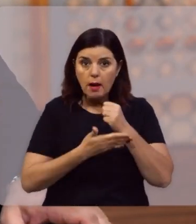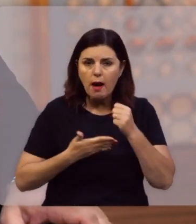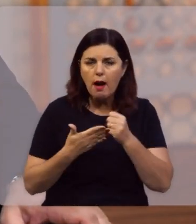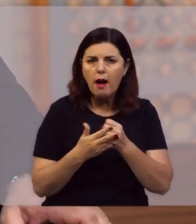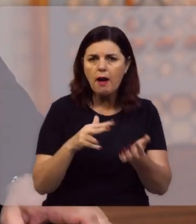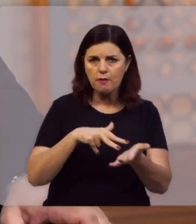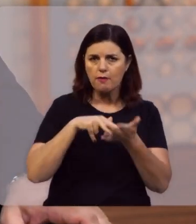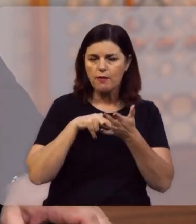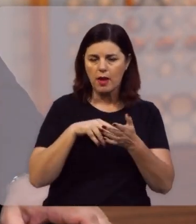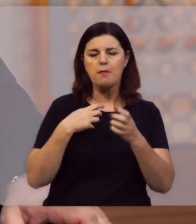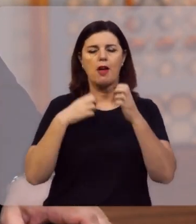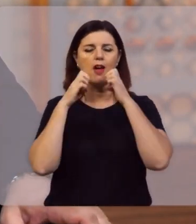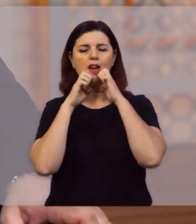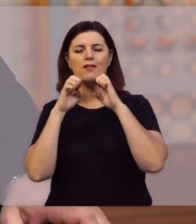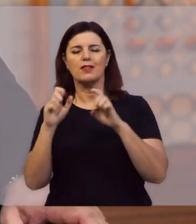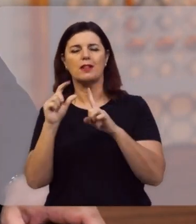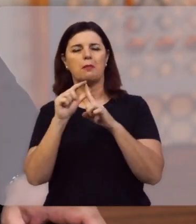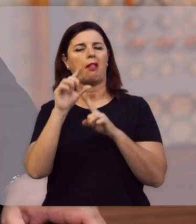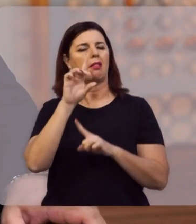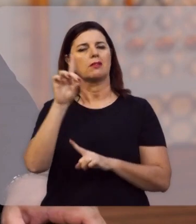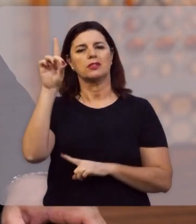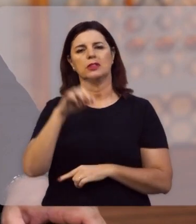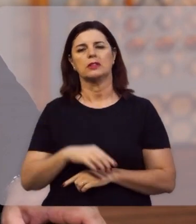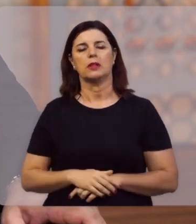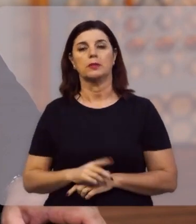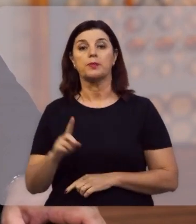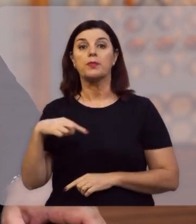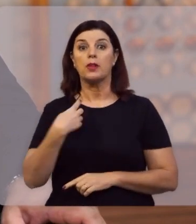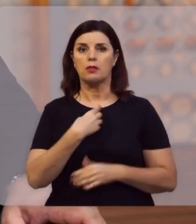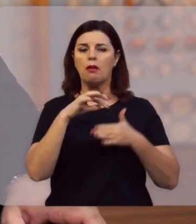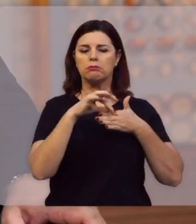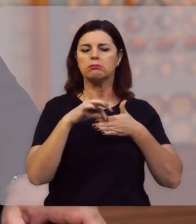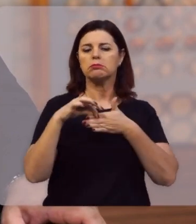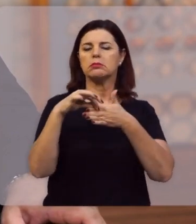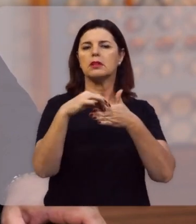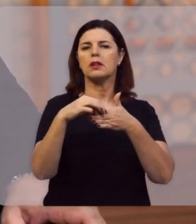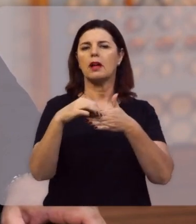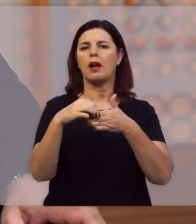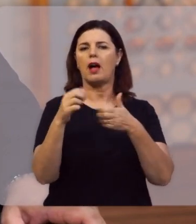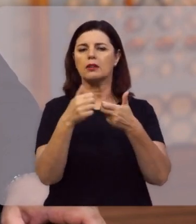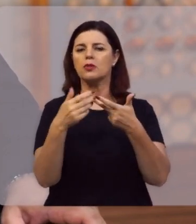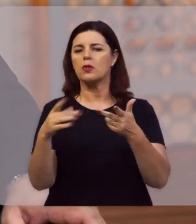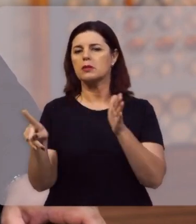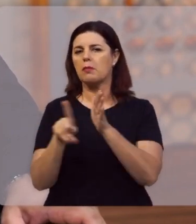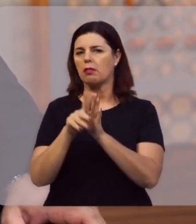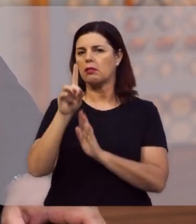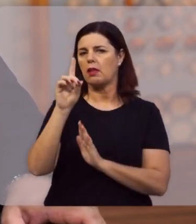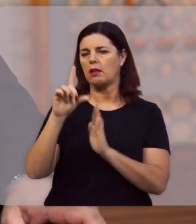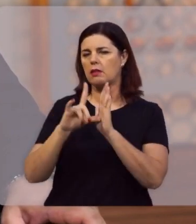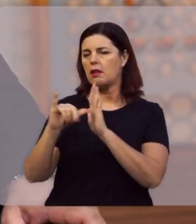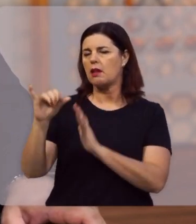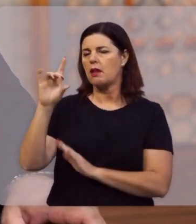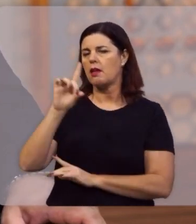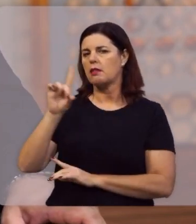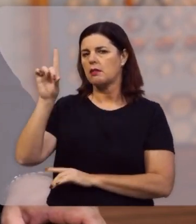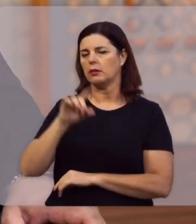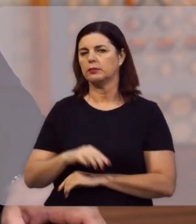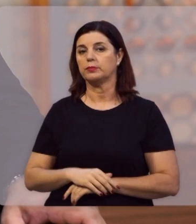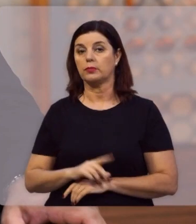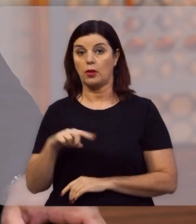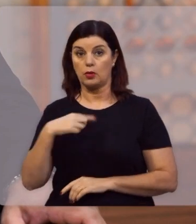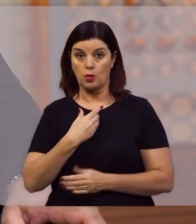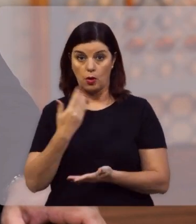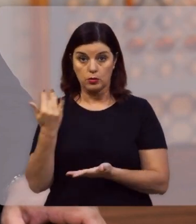o evangelho e a palavra de Deus e nós nos guiamos pelos princípios da palavra do senhor o nosso